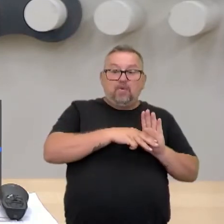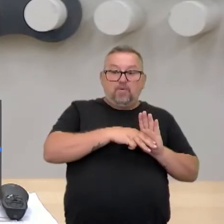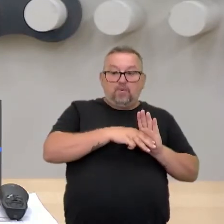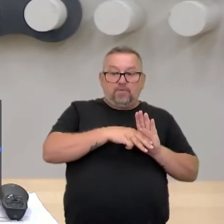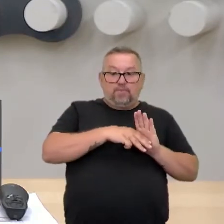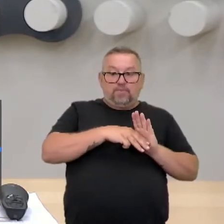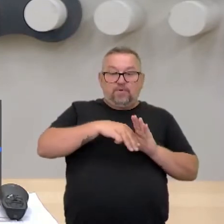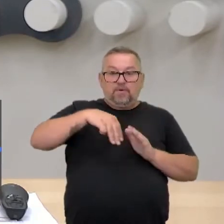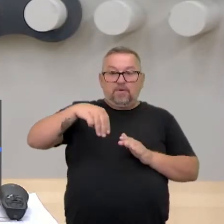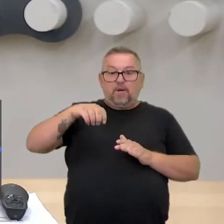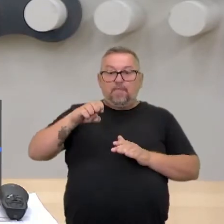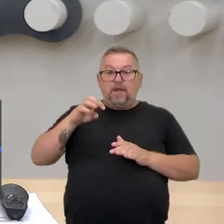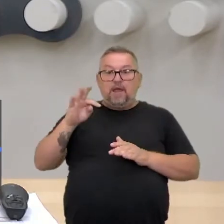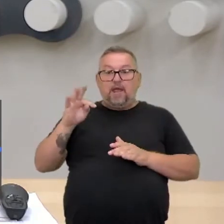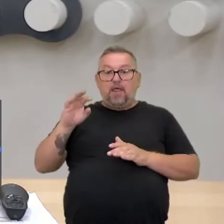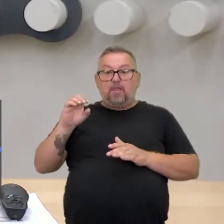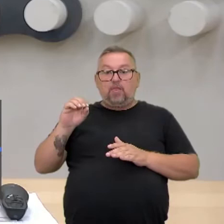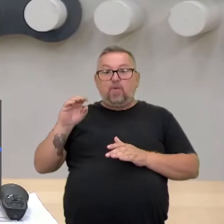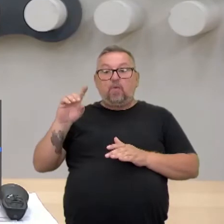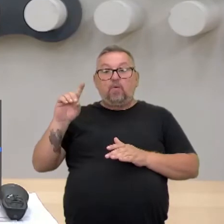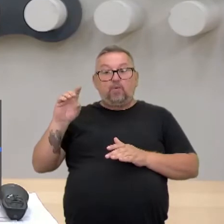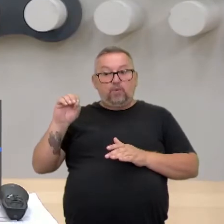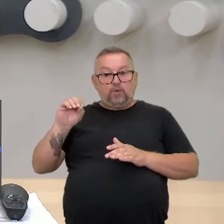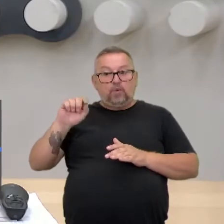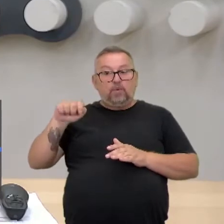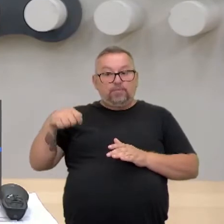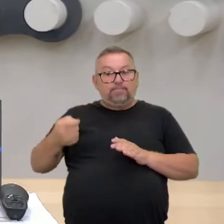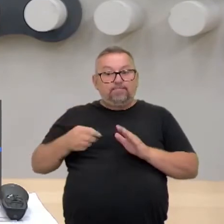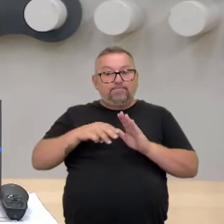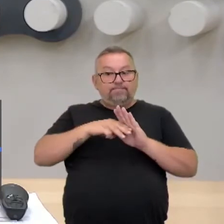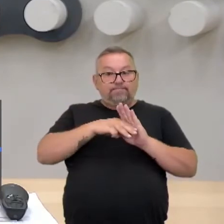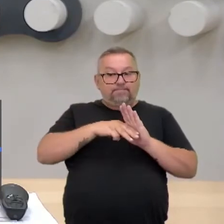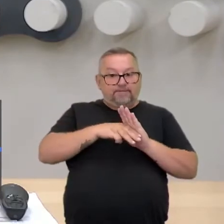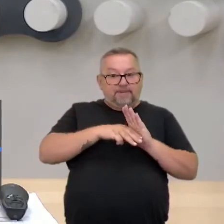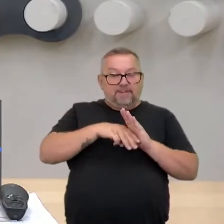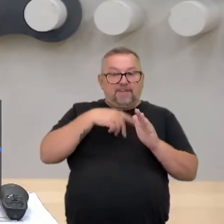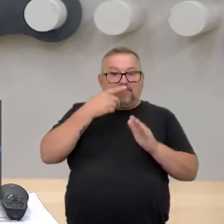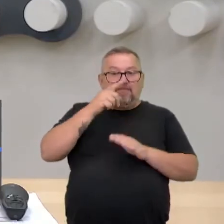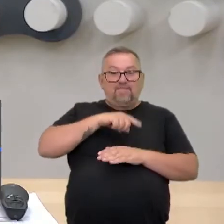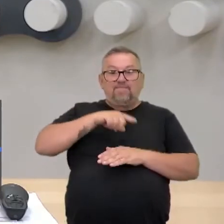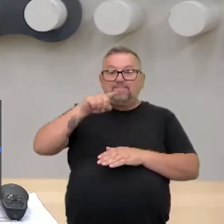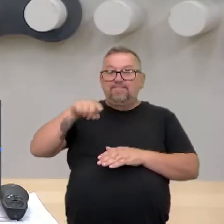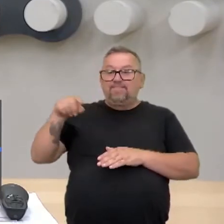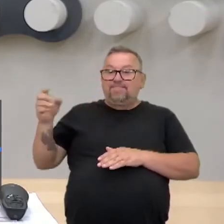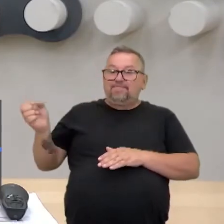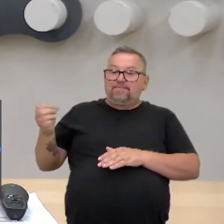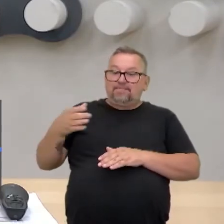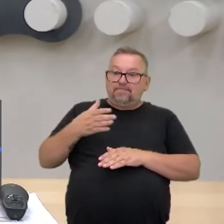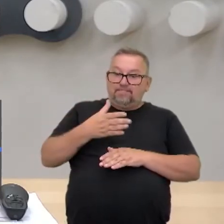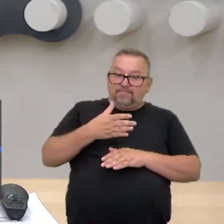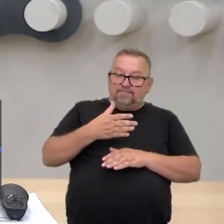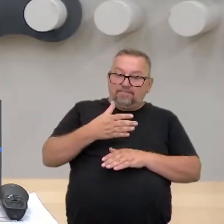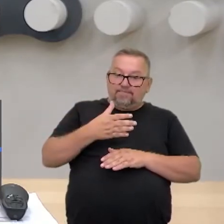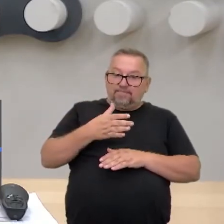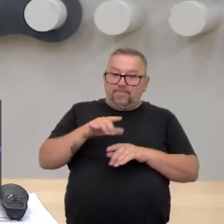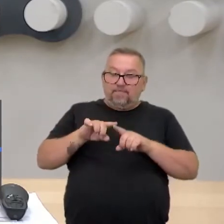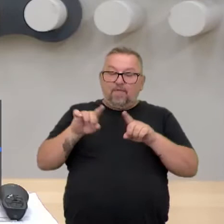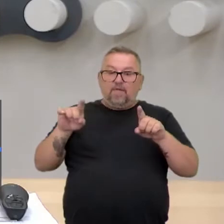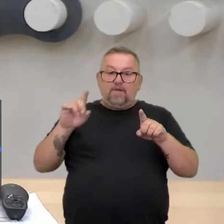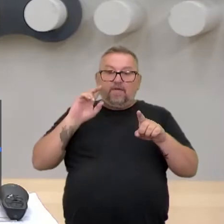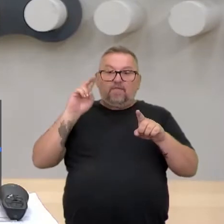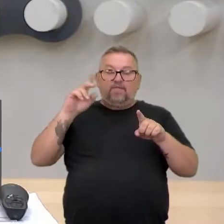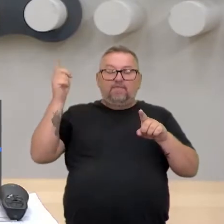investigativo para essa ciência que a gente chama de ciência moderna e que vai se formando ganhando o